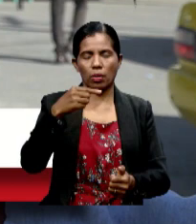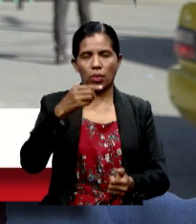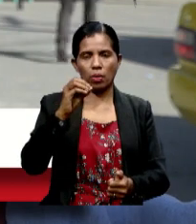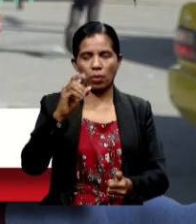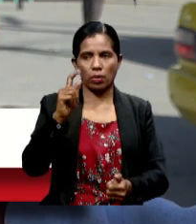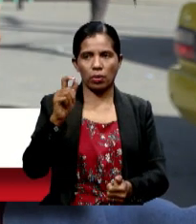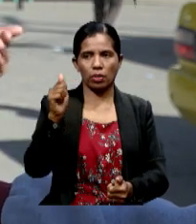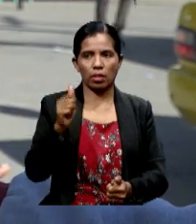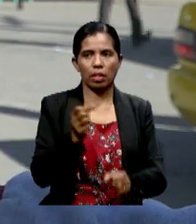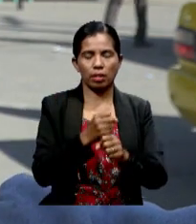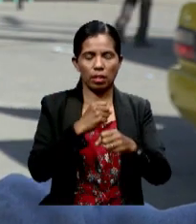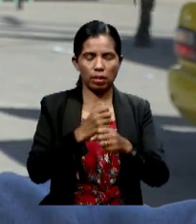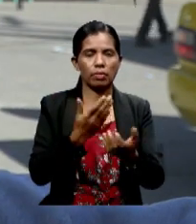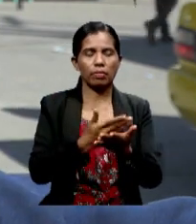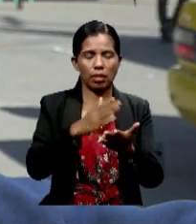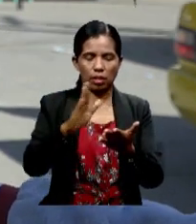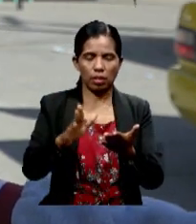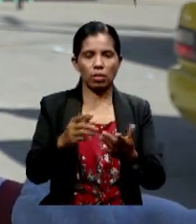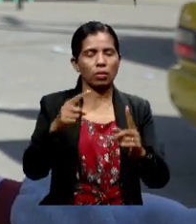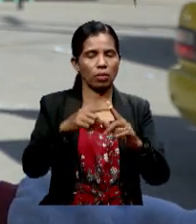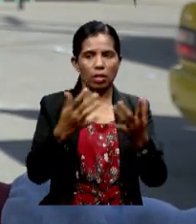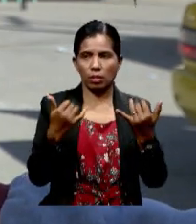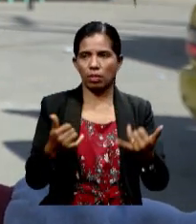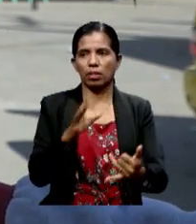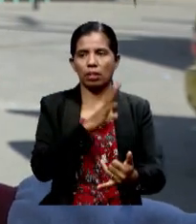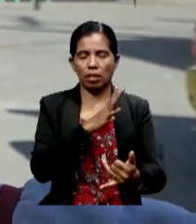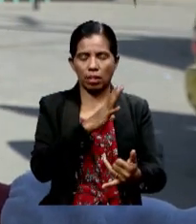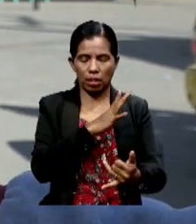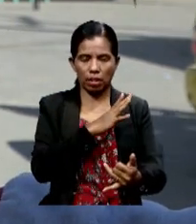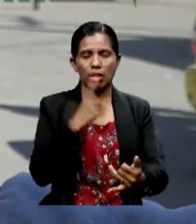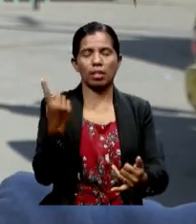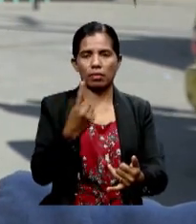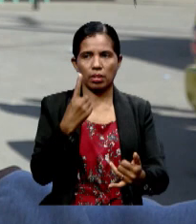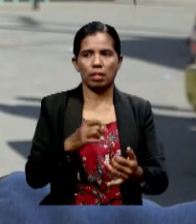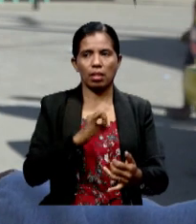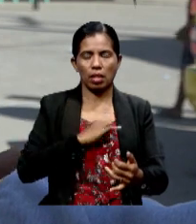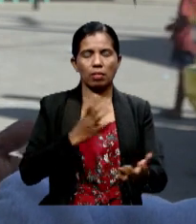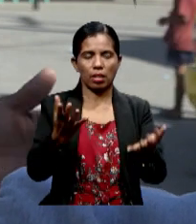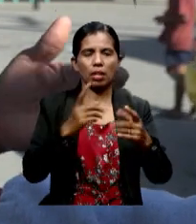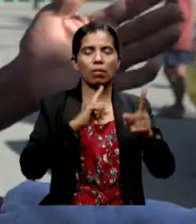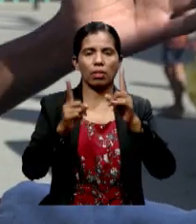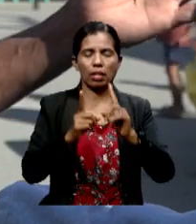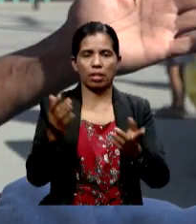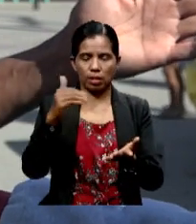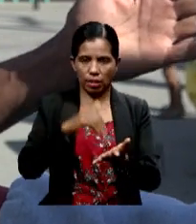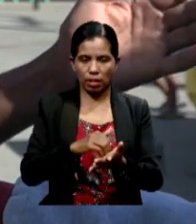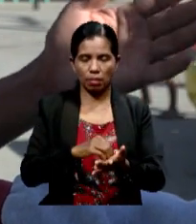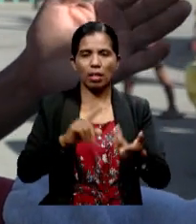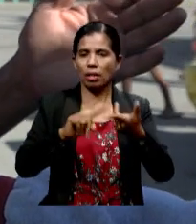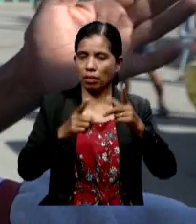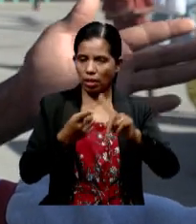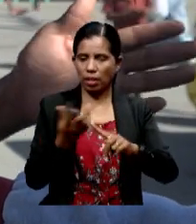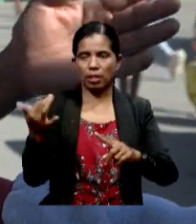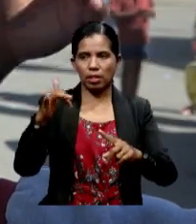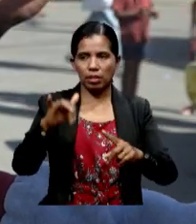Hala afal ses segundo sesta basic mas to agora sidau ke te hein reklamasan no fating e au kar kolieta e ba maluk sirna be mak